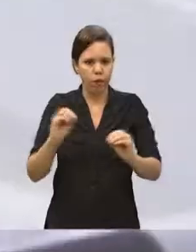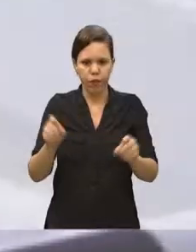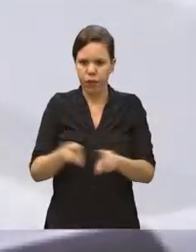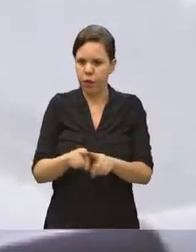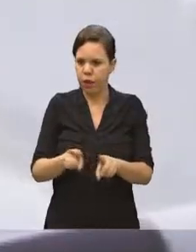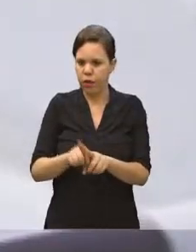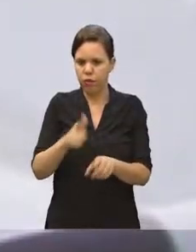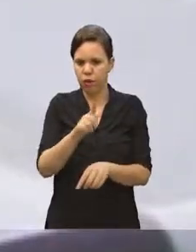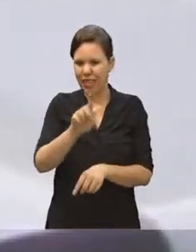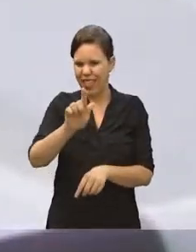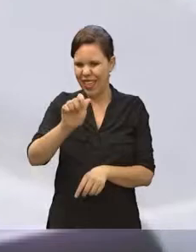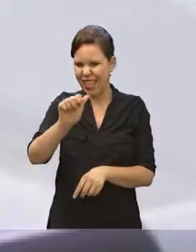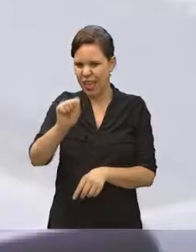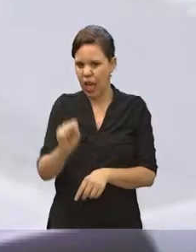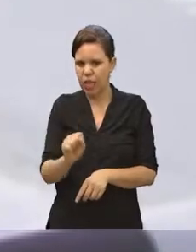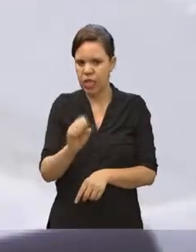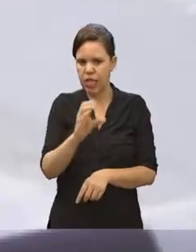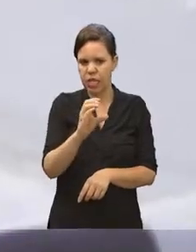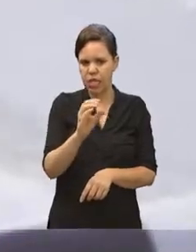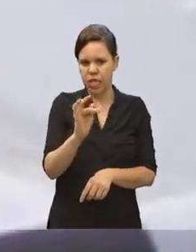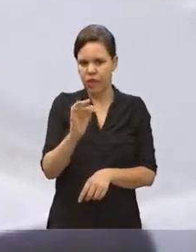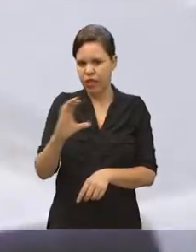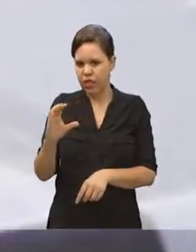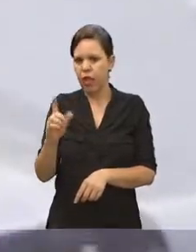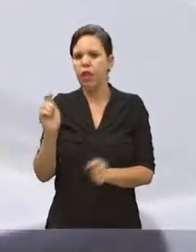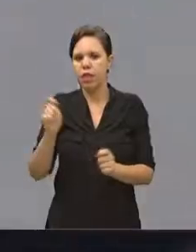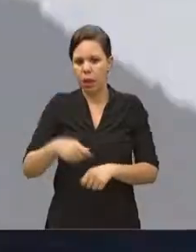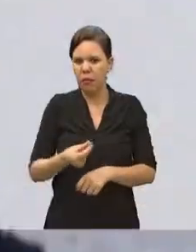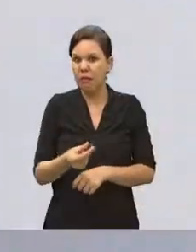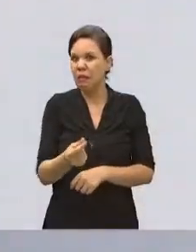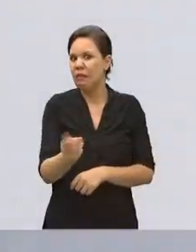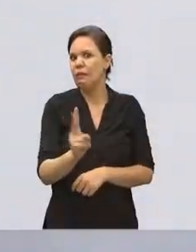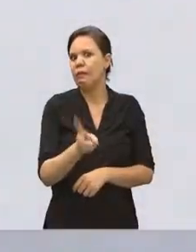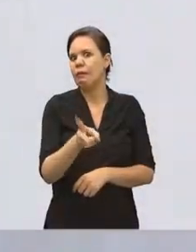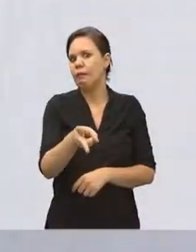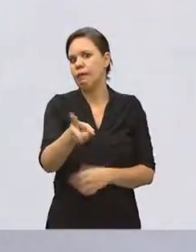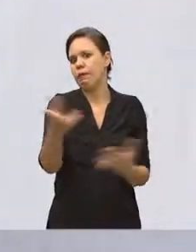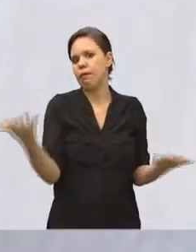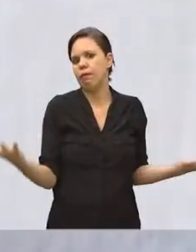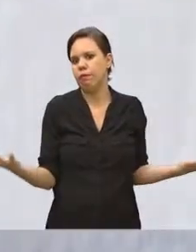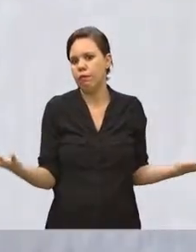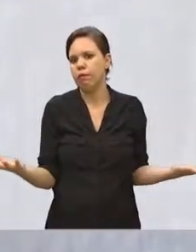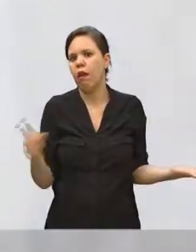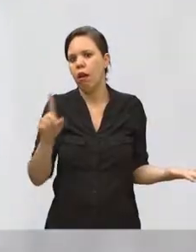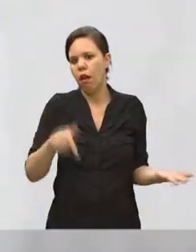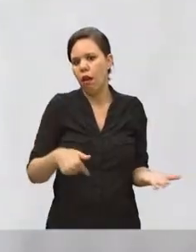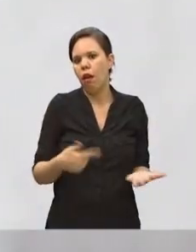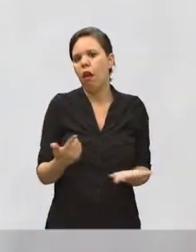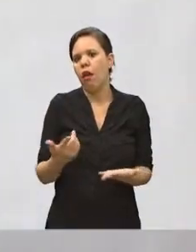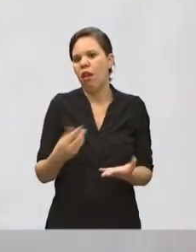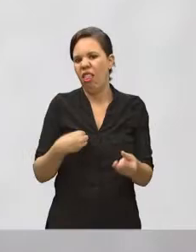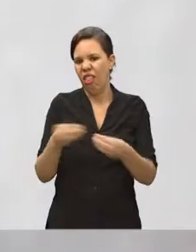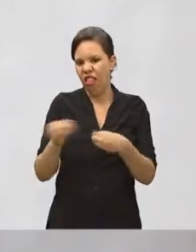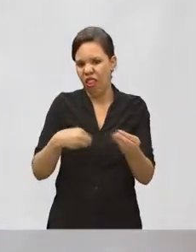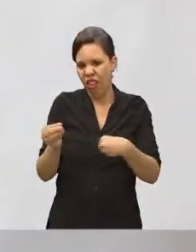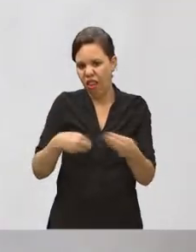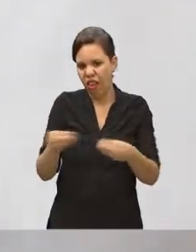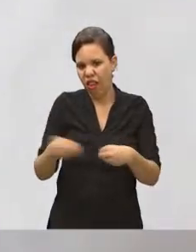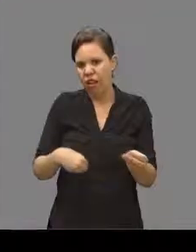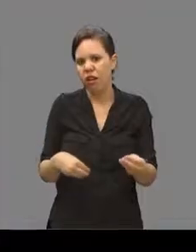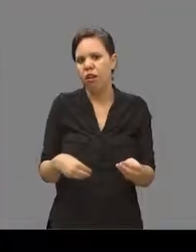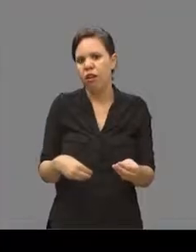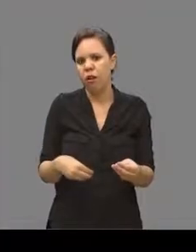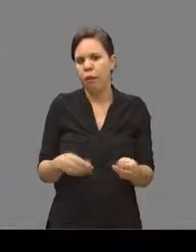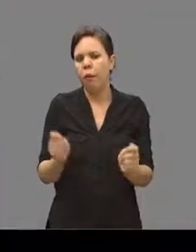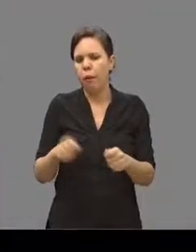gás CFC. Ou seja, em tese, ele pode durar para sempre. Porém, por ser um derivado de plástico, ele tende a